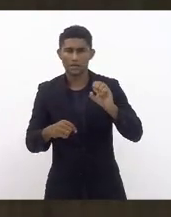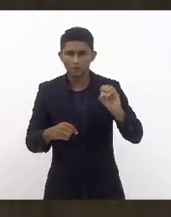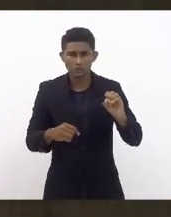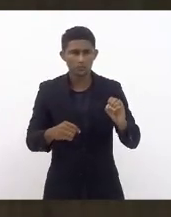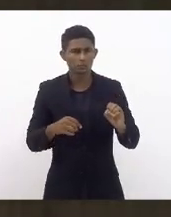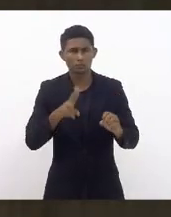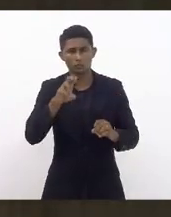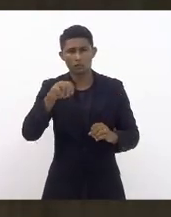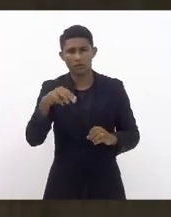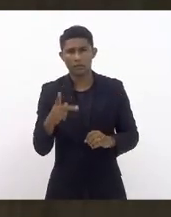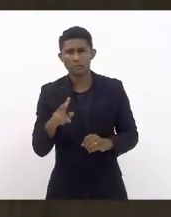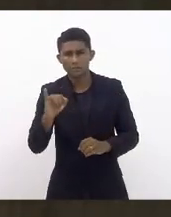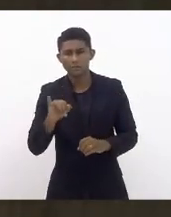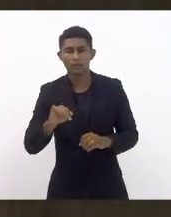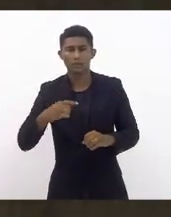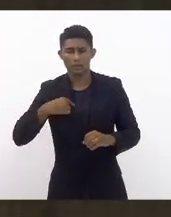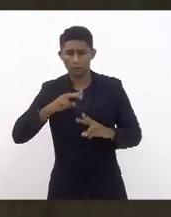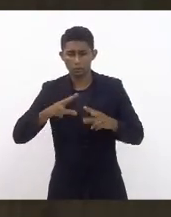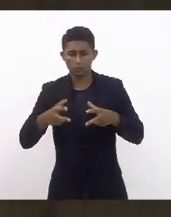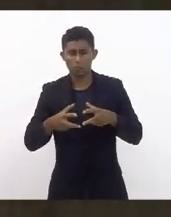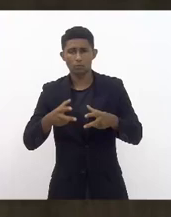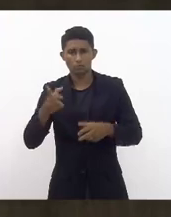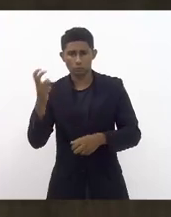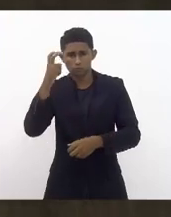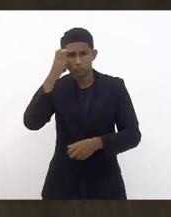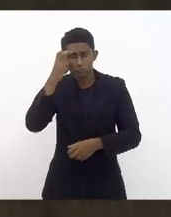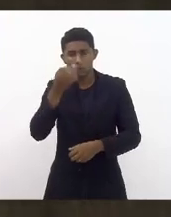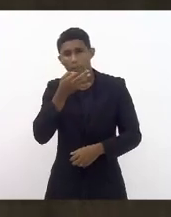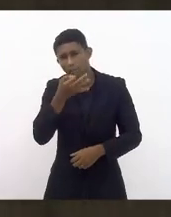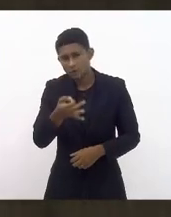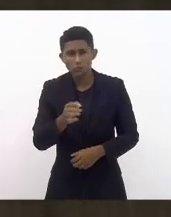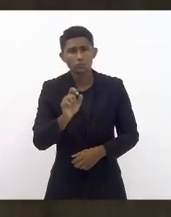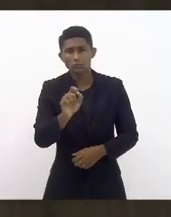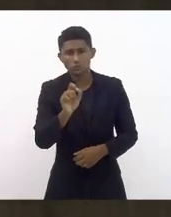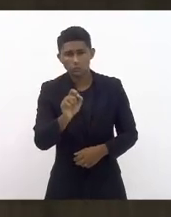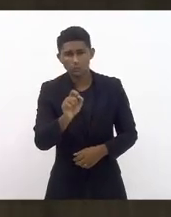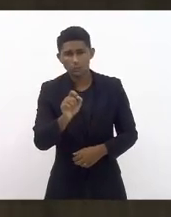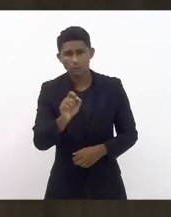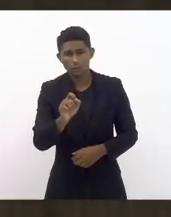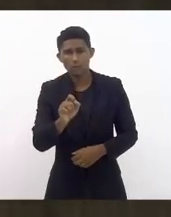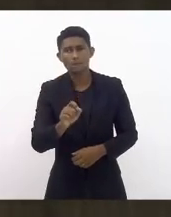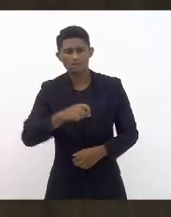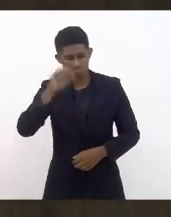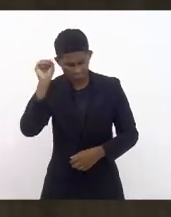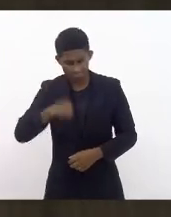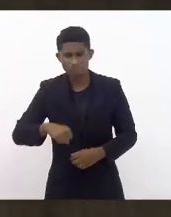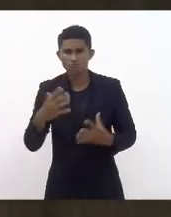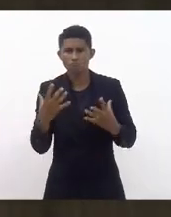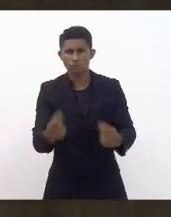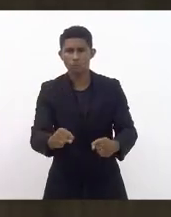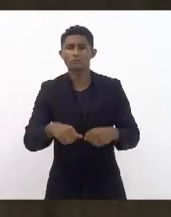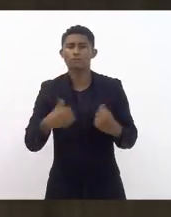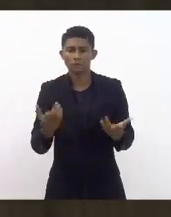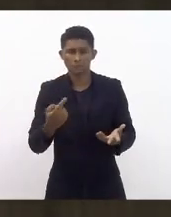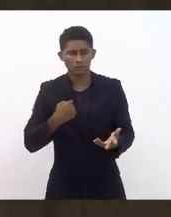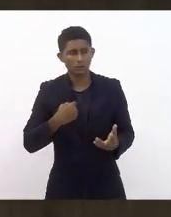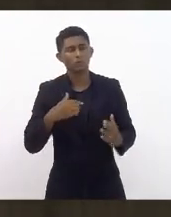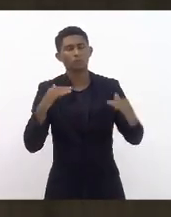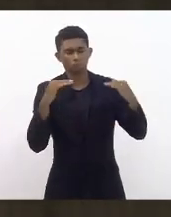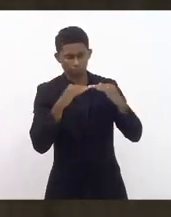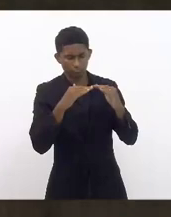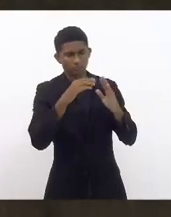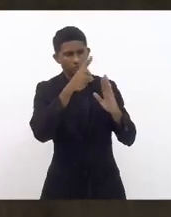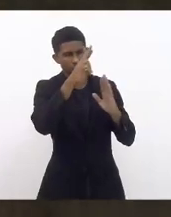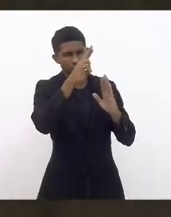como, pela Comissão de Cultura, parecer, pela incorporação, não ser favorável. Então, acompanho aqui o